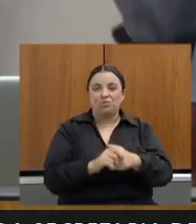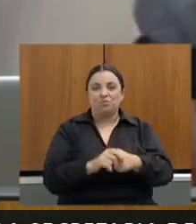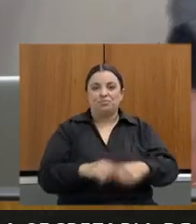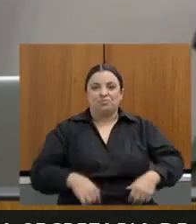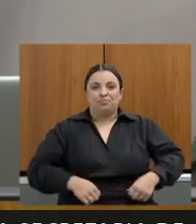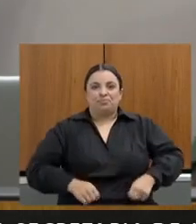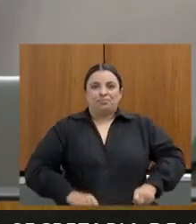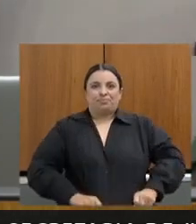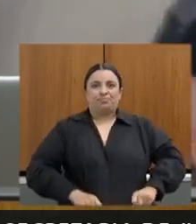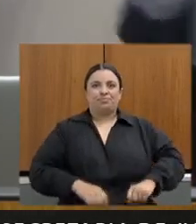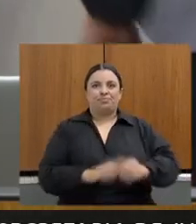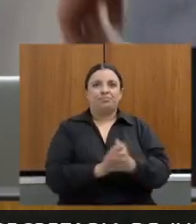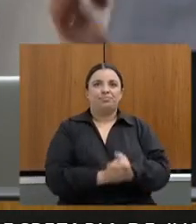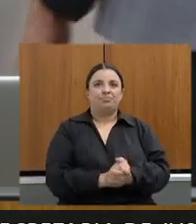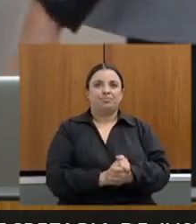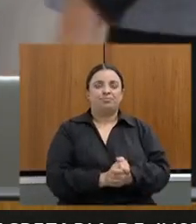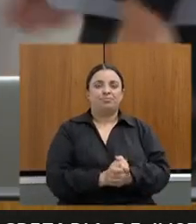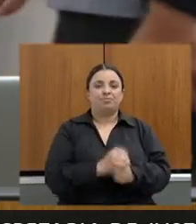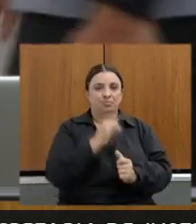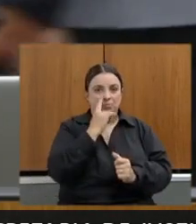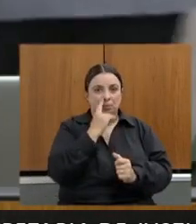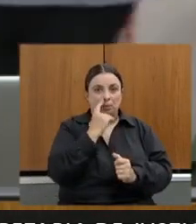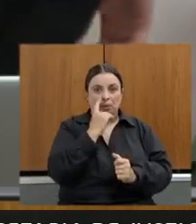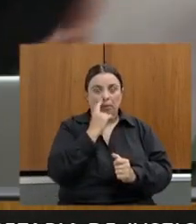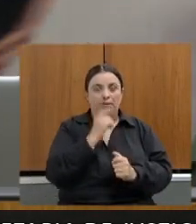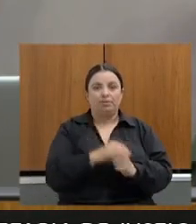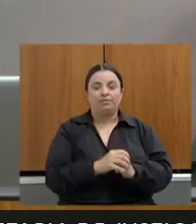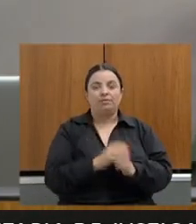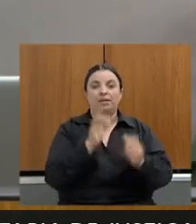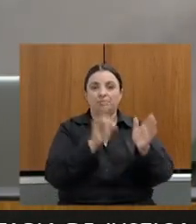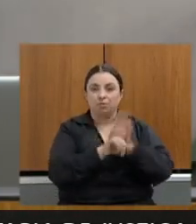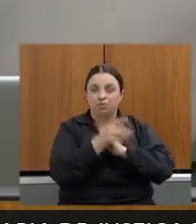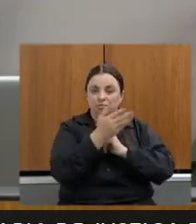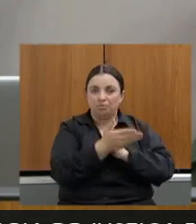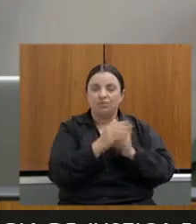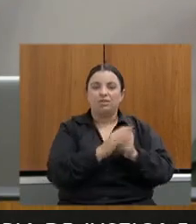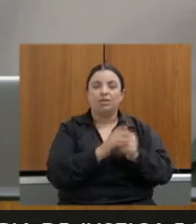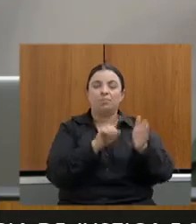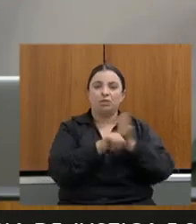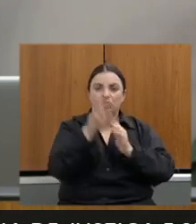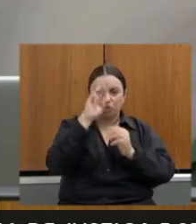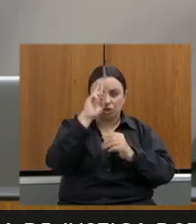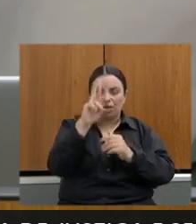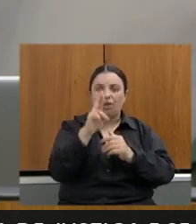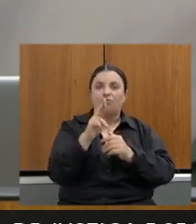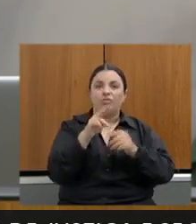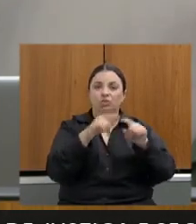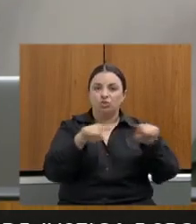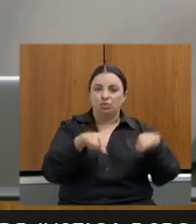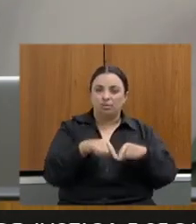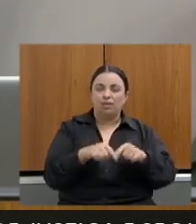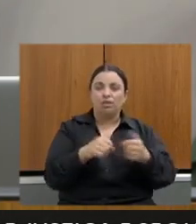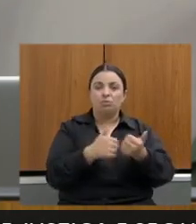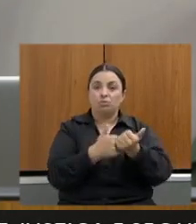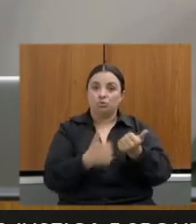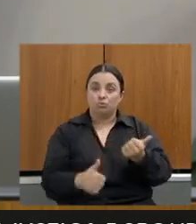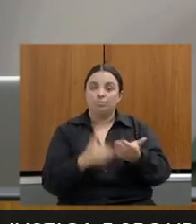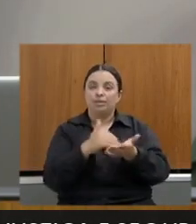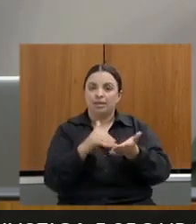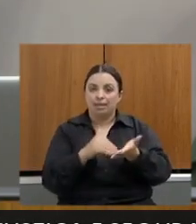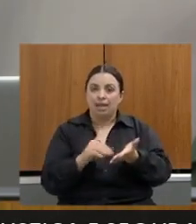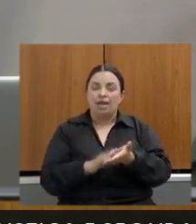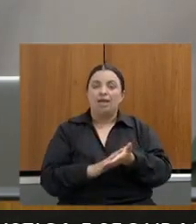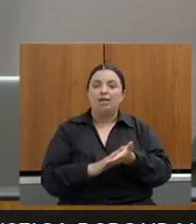tá são feitas para o senhor para chefe de gabinete para a subsecretária é